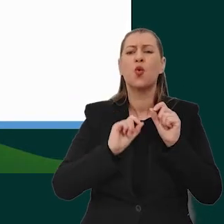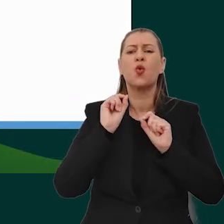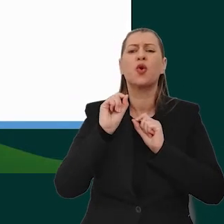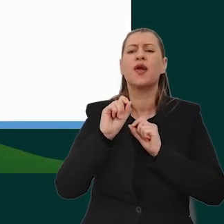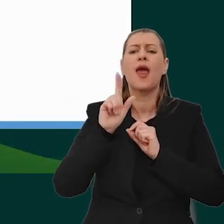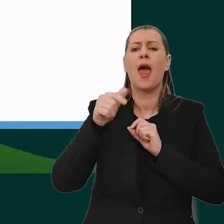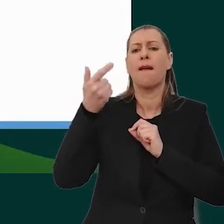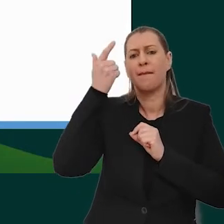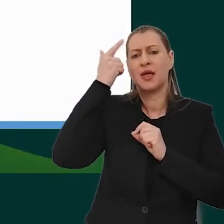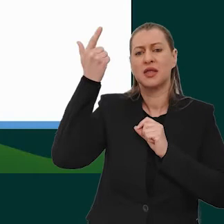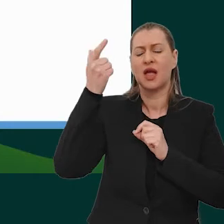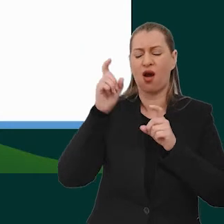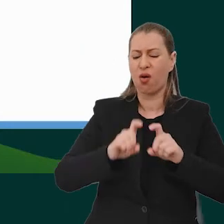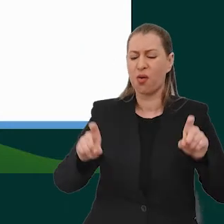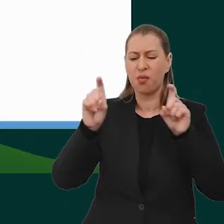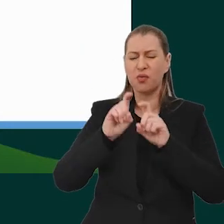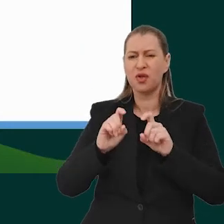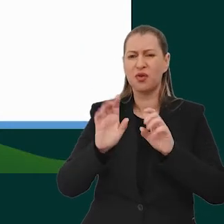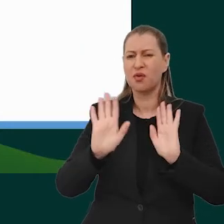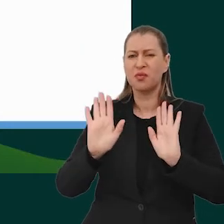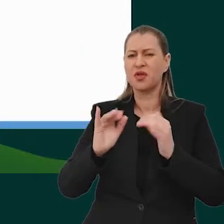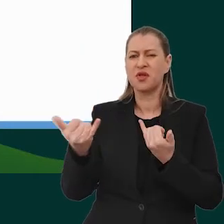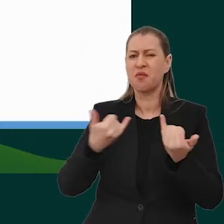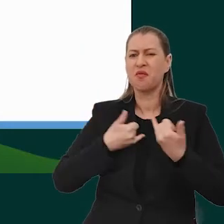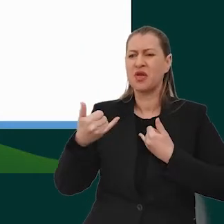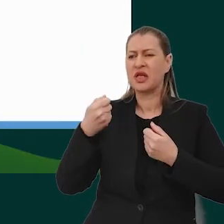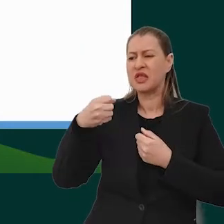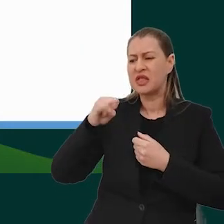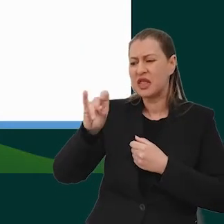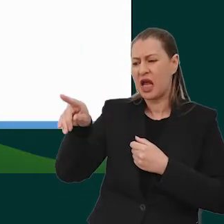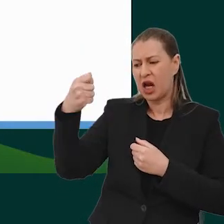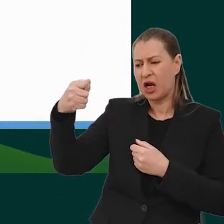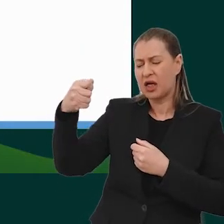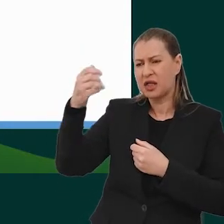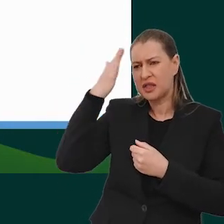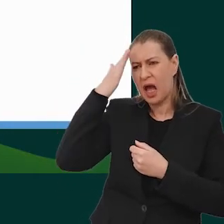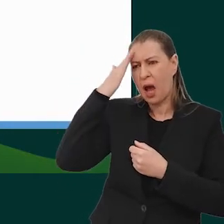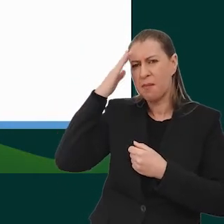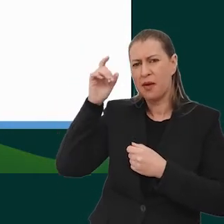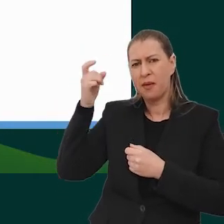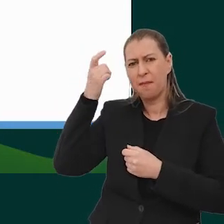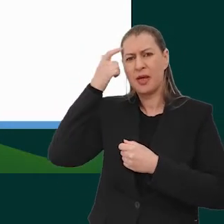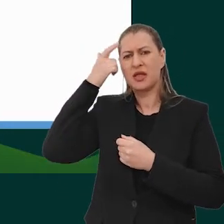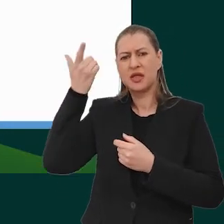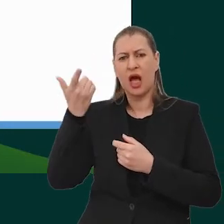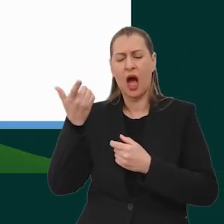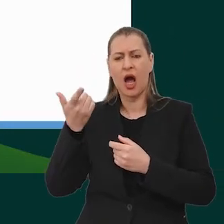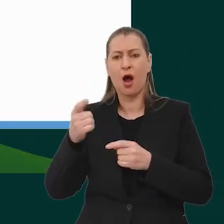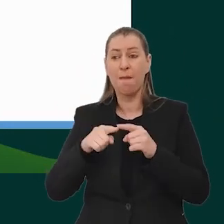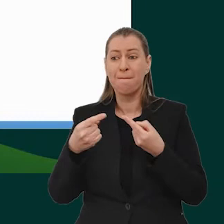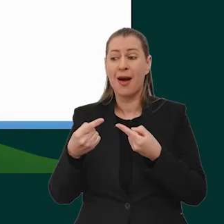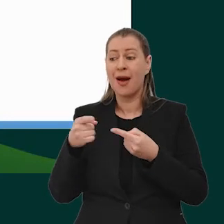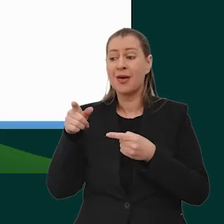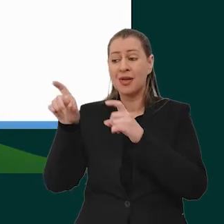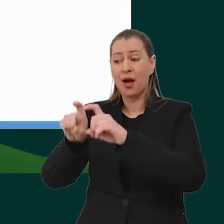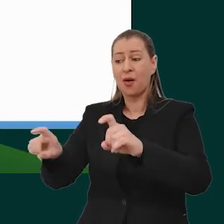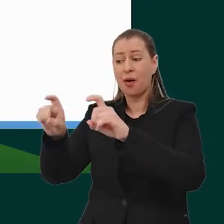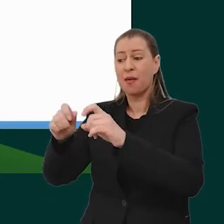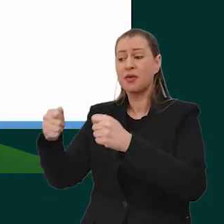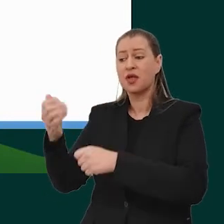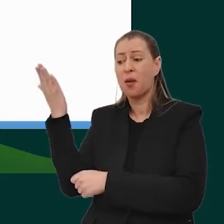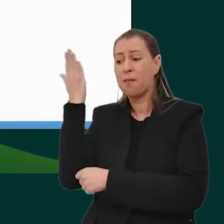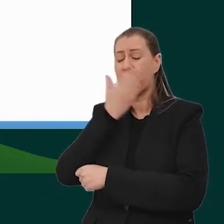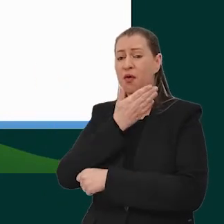pensar. As máquinas não precisam me dizer se elas conseguem pensar. As máquinas precisam me provar que elas conseguem